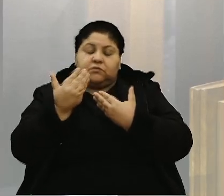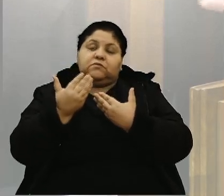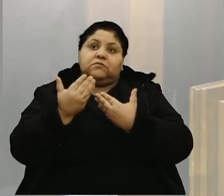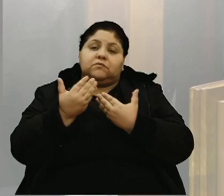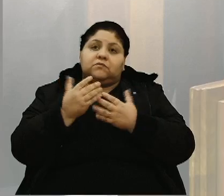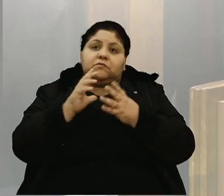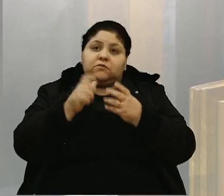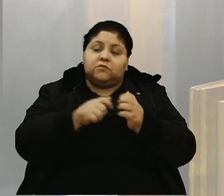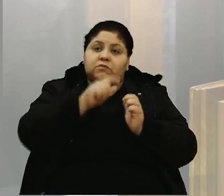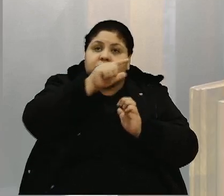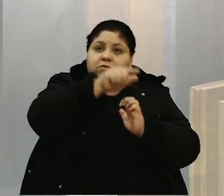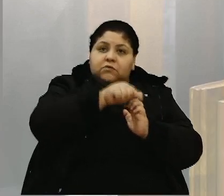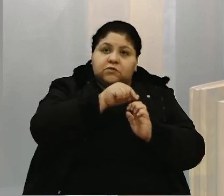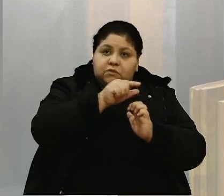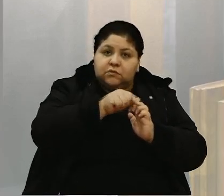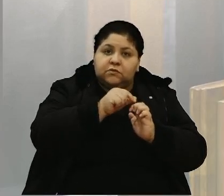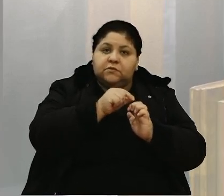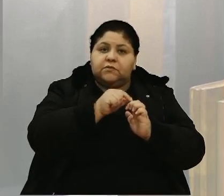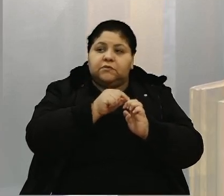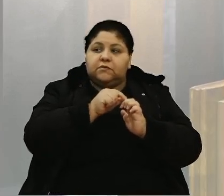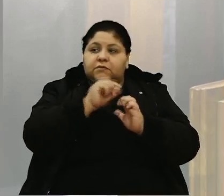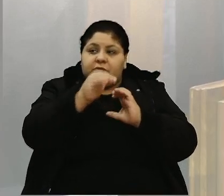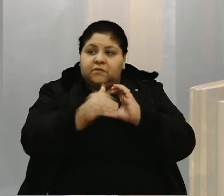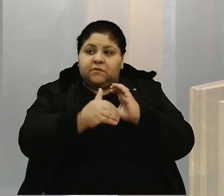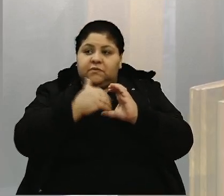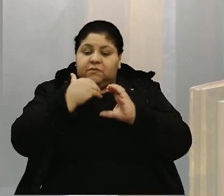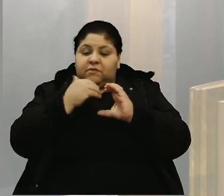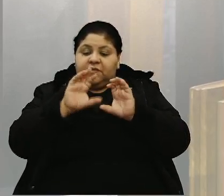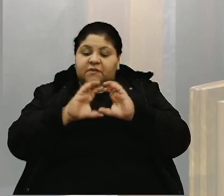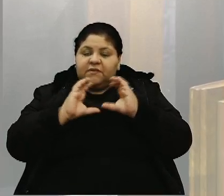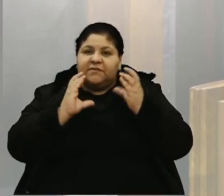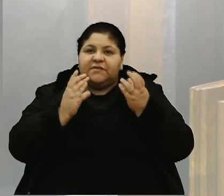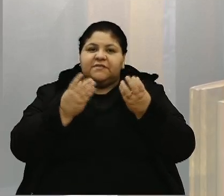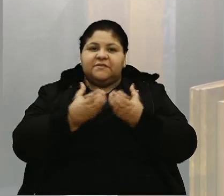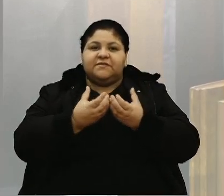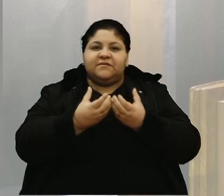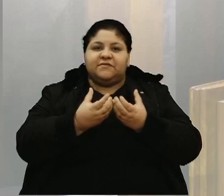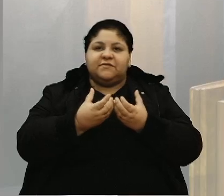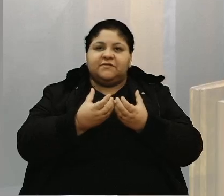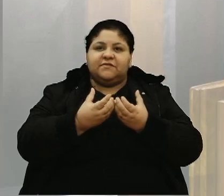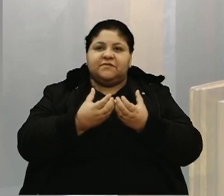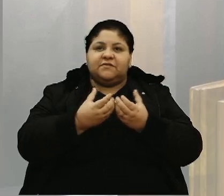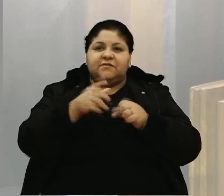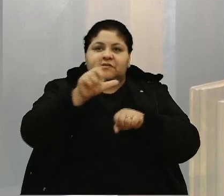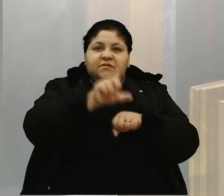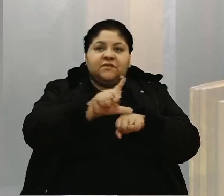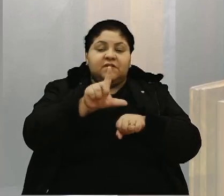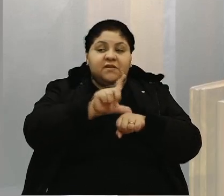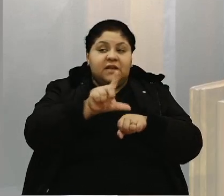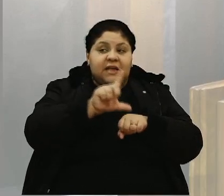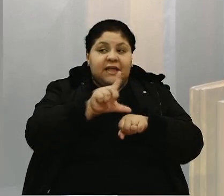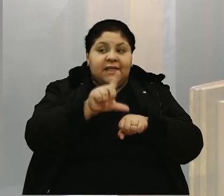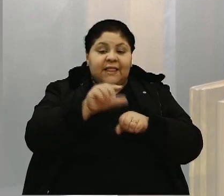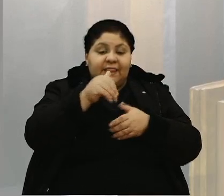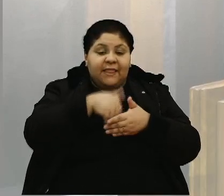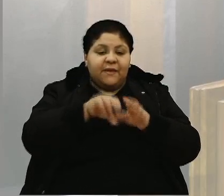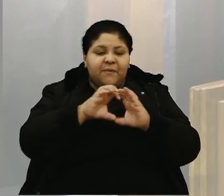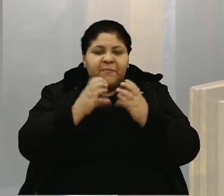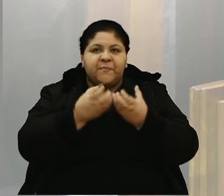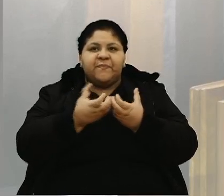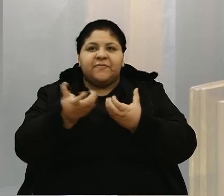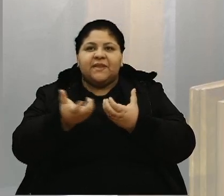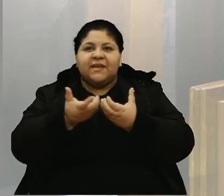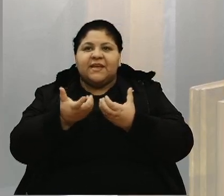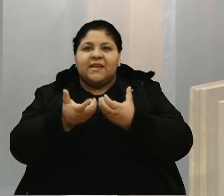os empresários recebem da comunidade, o seu meio comercial é na comunidade, então eles querem dar